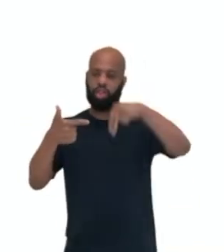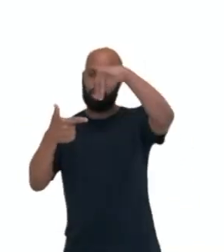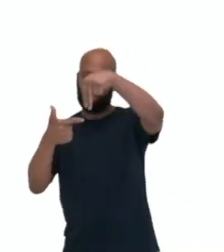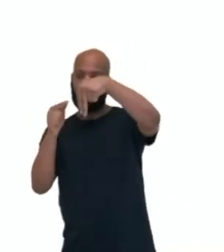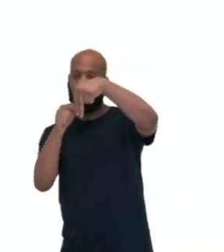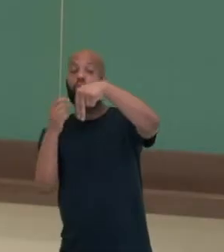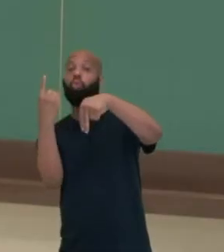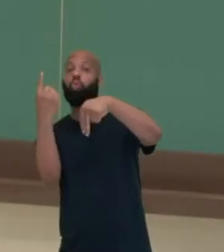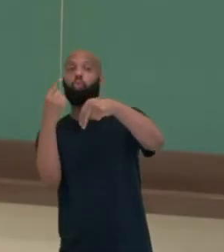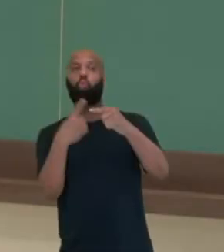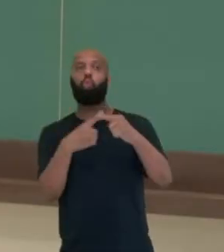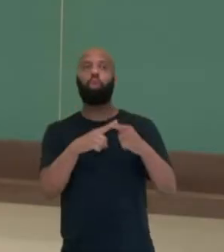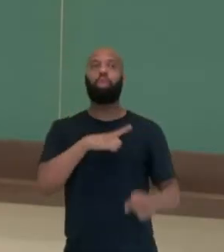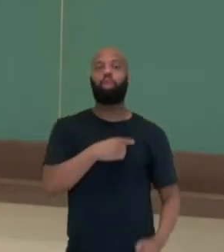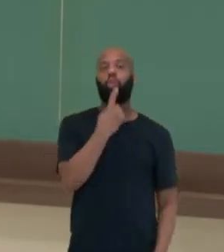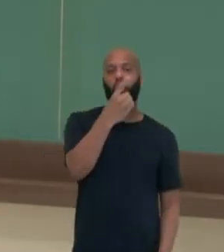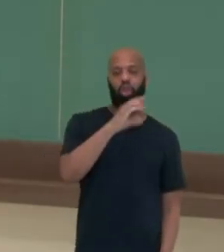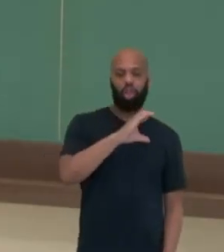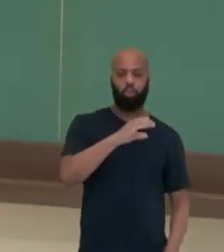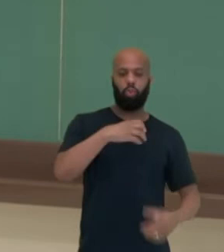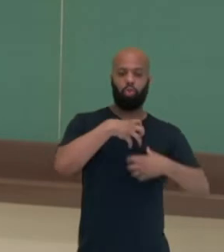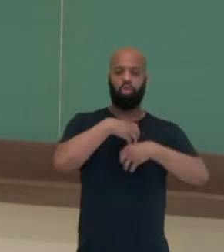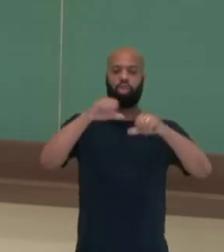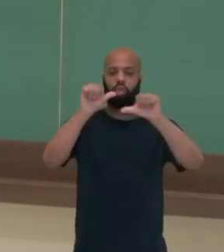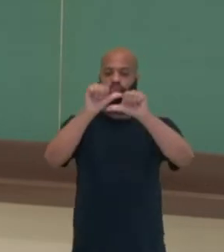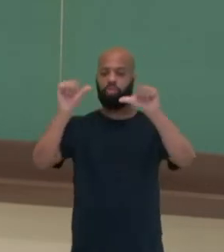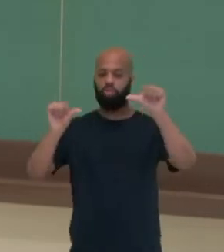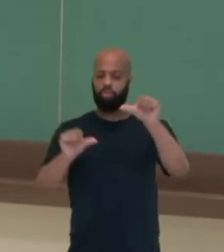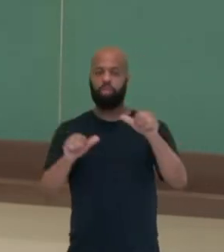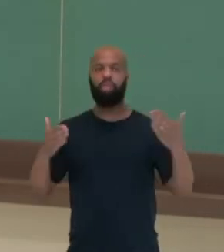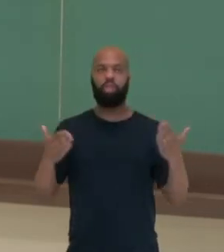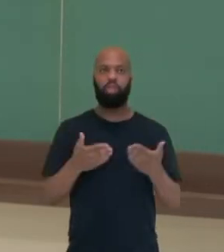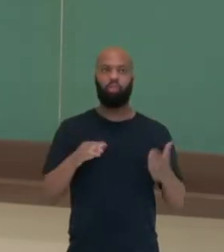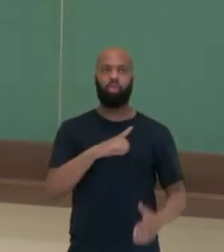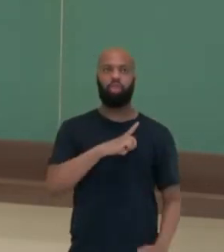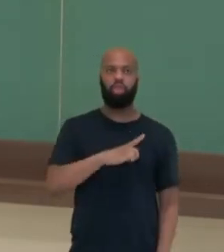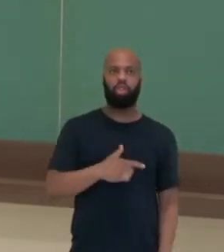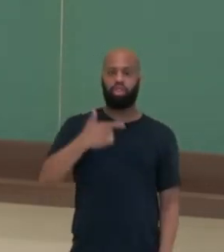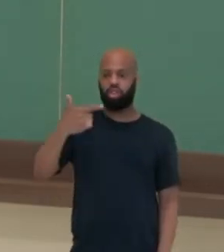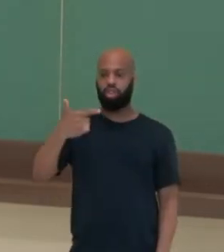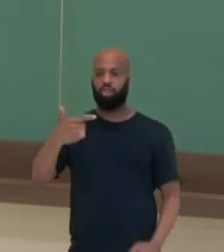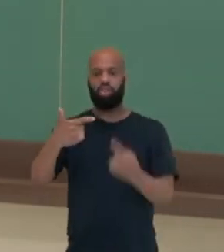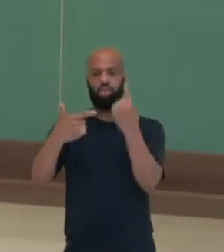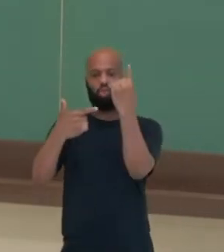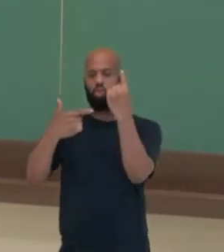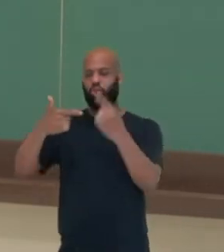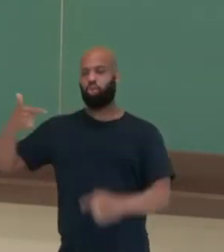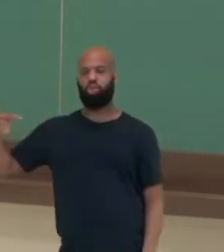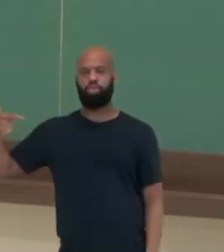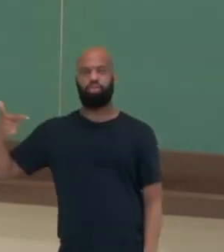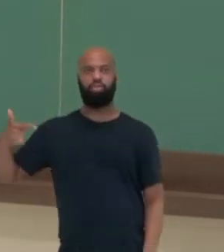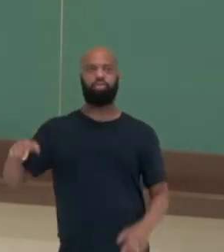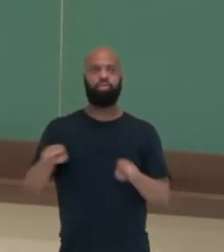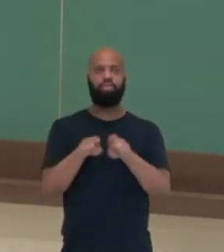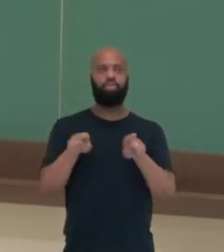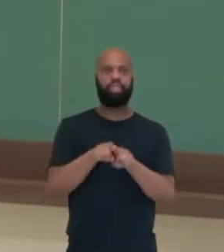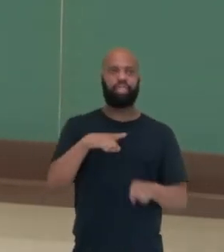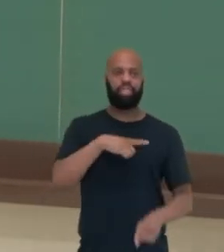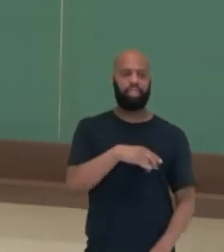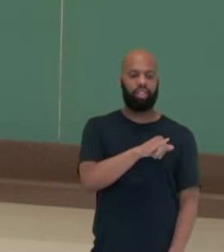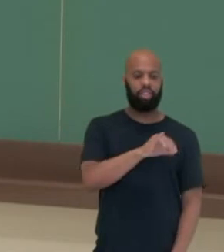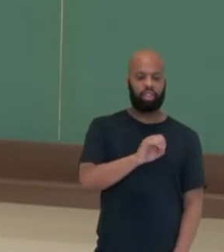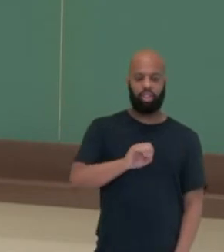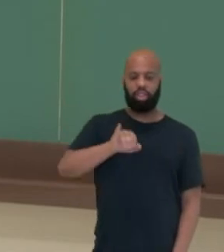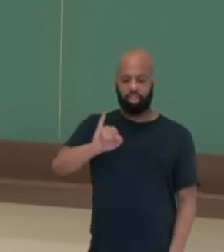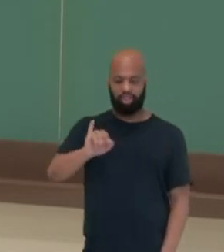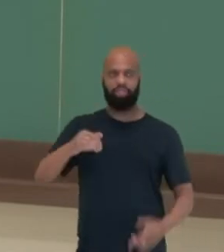1, porque nós temos um carbono assimétrico. Então, 2 elevado a 1, 2. E os opticamente